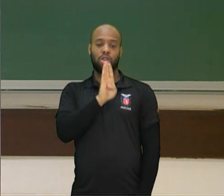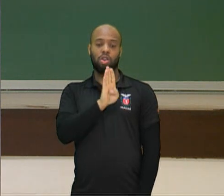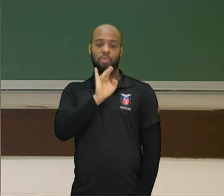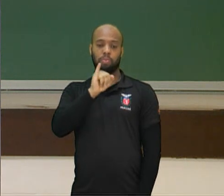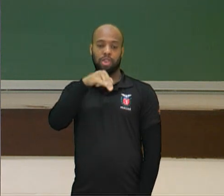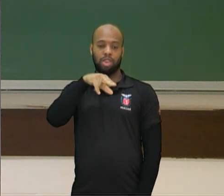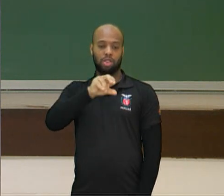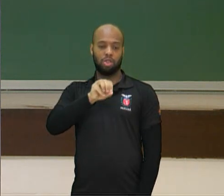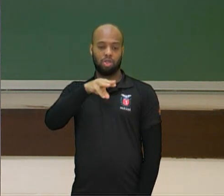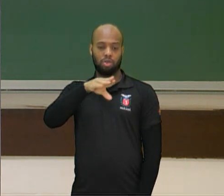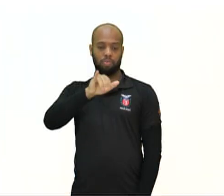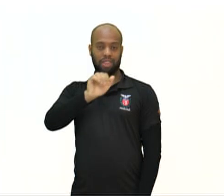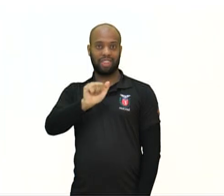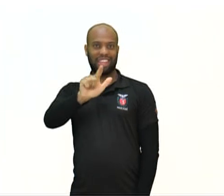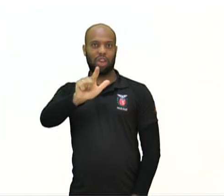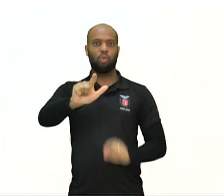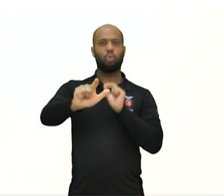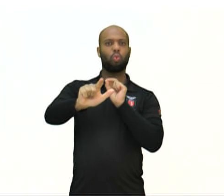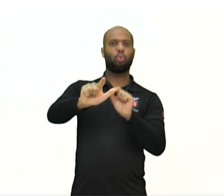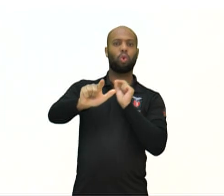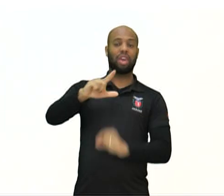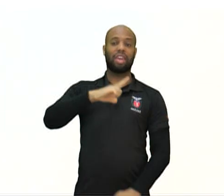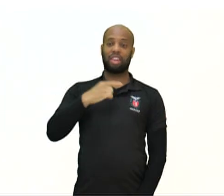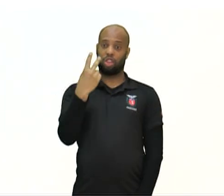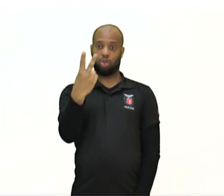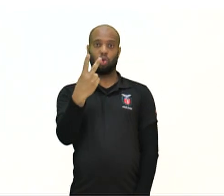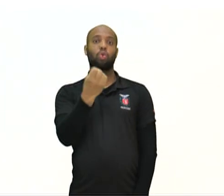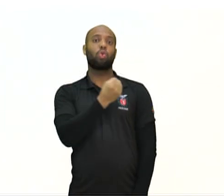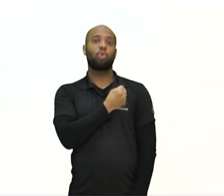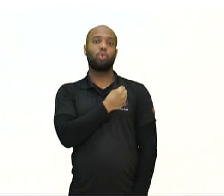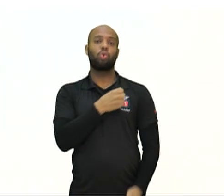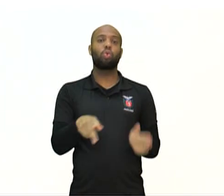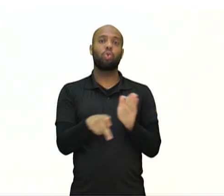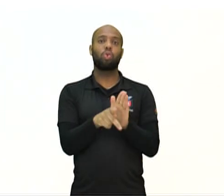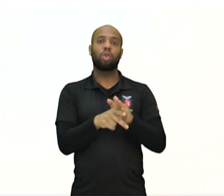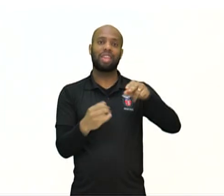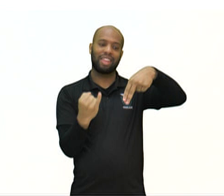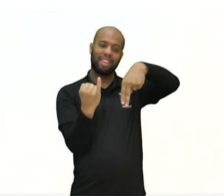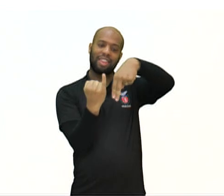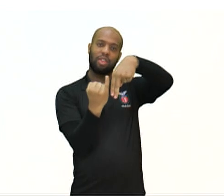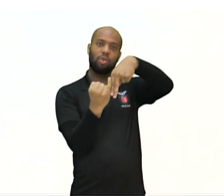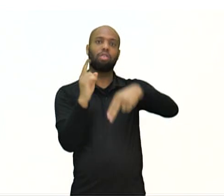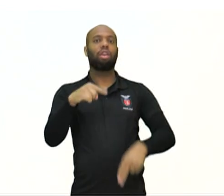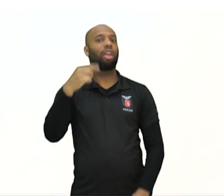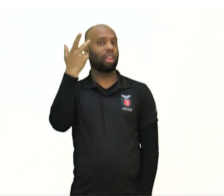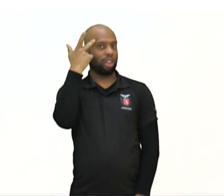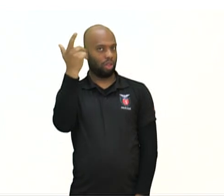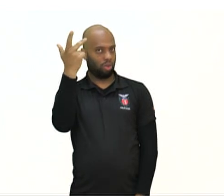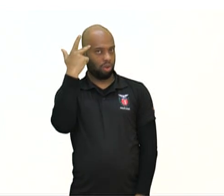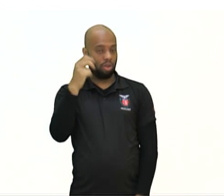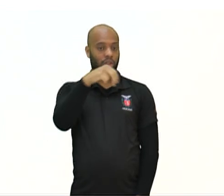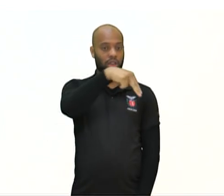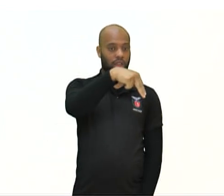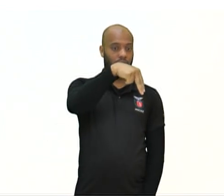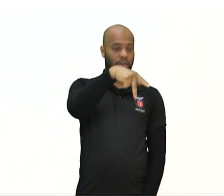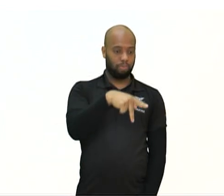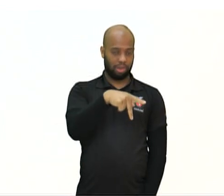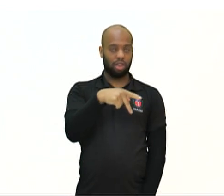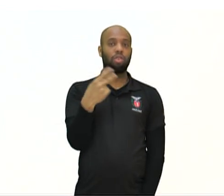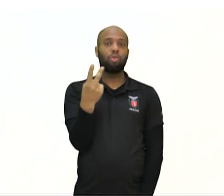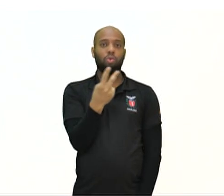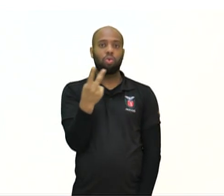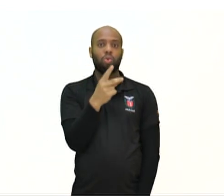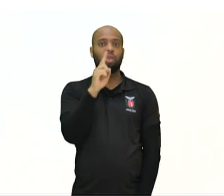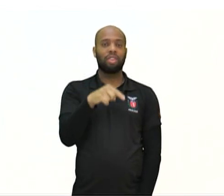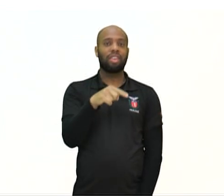que é número binomial? Dois números naturais, n e p. Então, nós temos que n e p devem